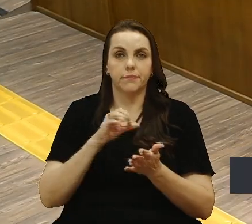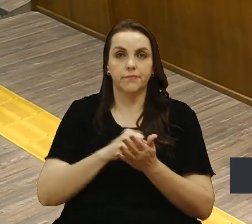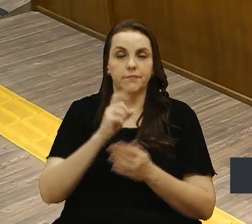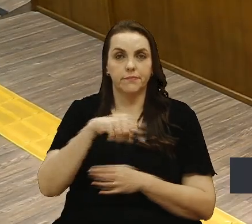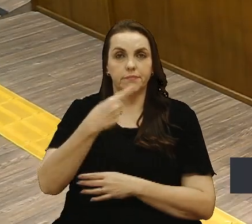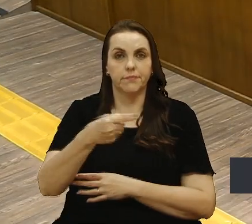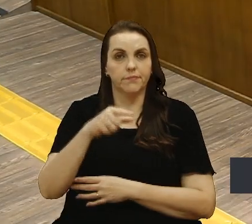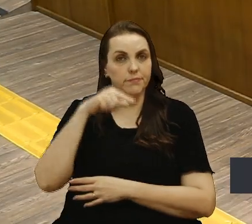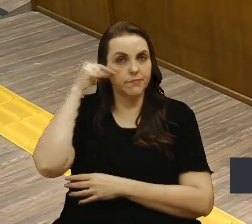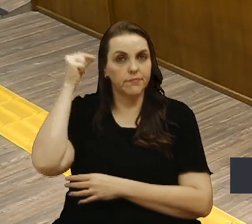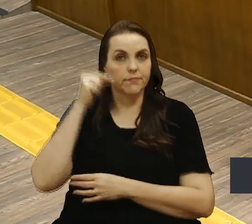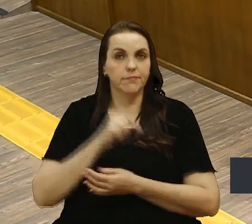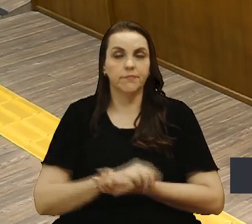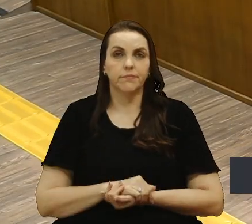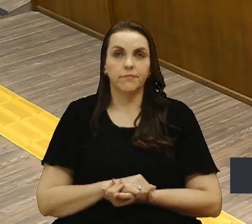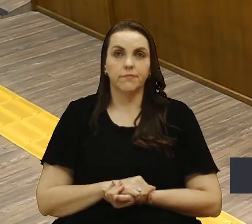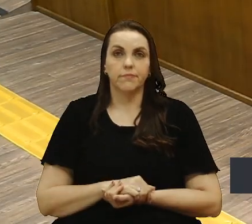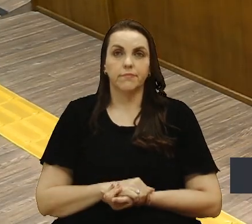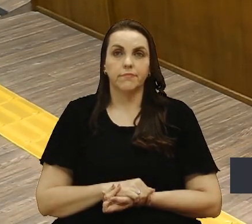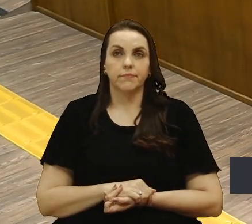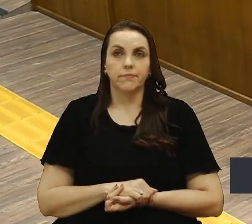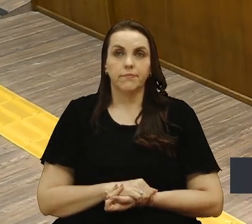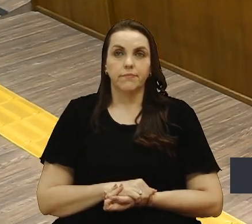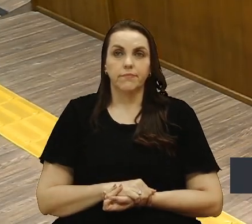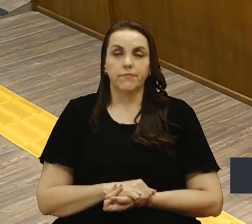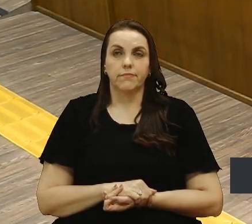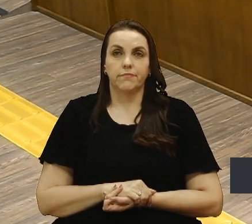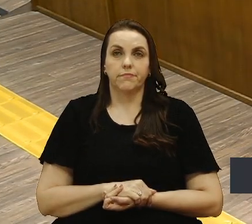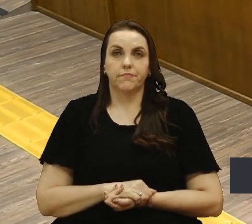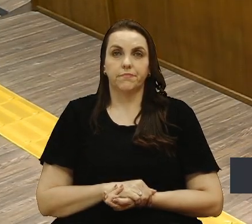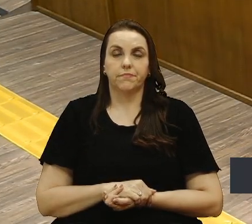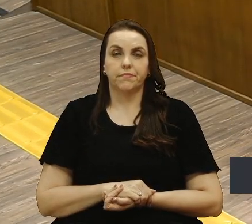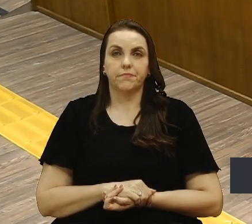Da tribuna.